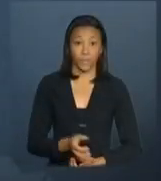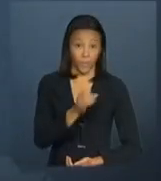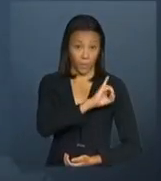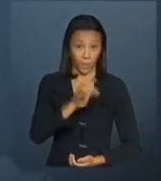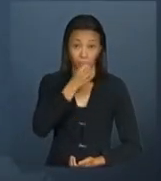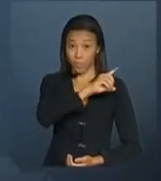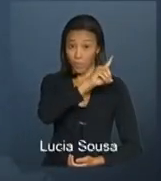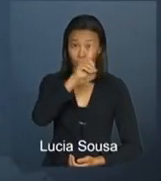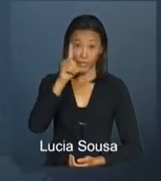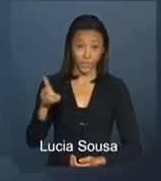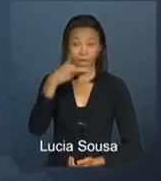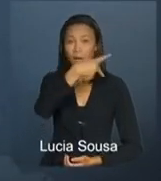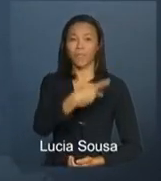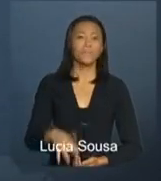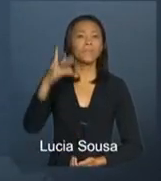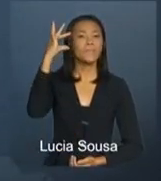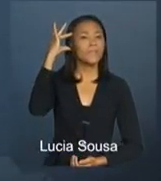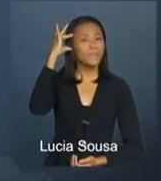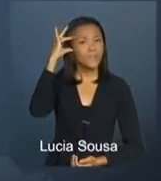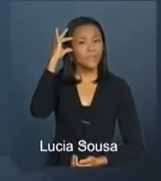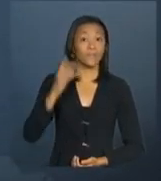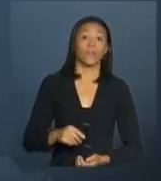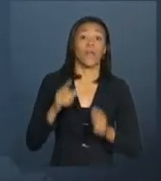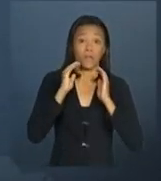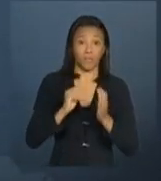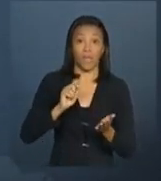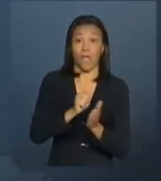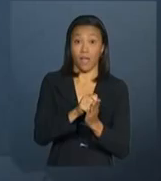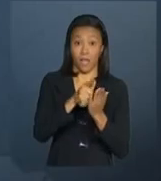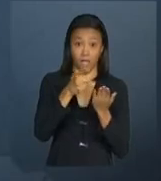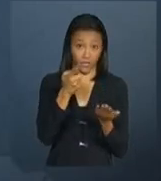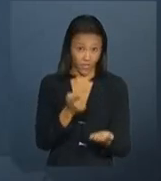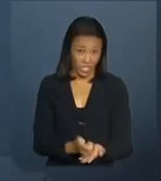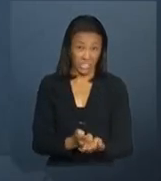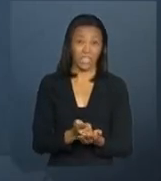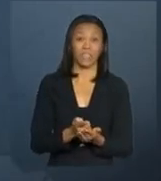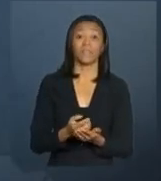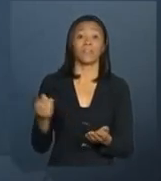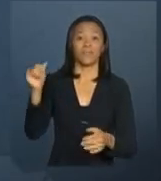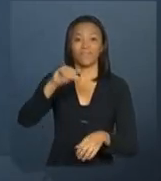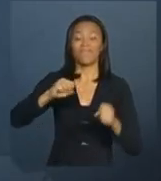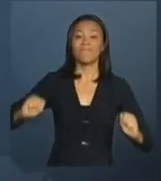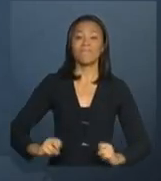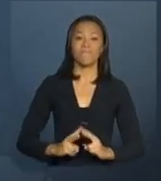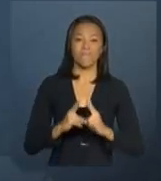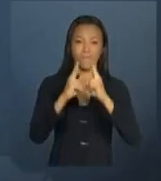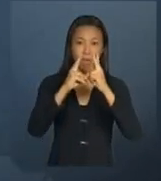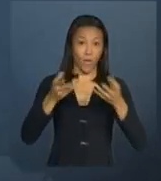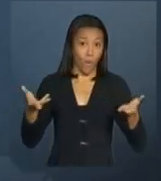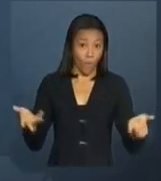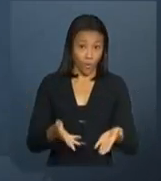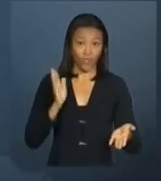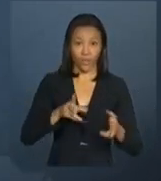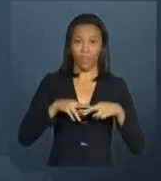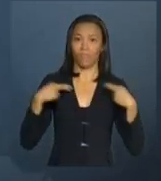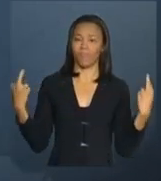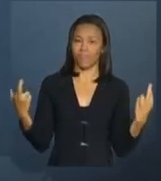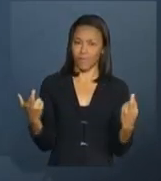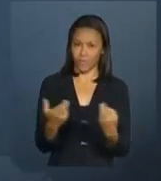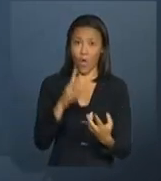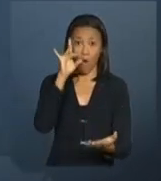Olá bom dia a presidenta Dilma Rousseff cumpre extensa agenda em Paris hoje ela já participou da